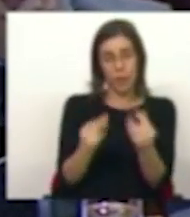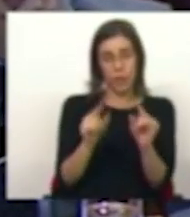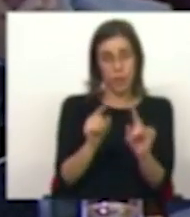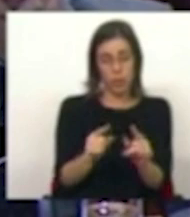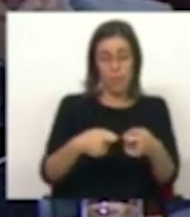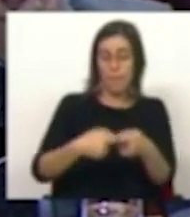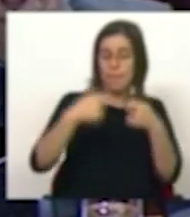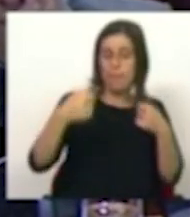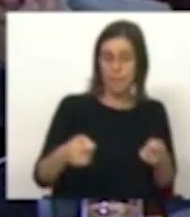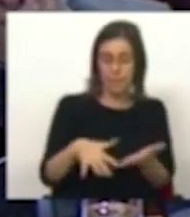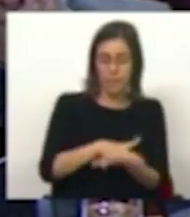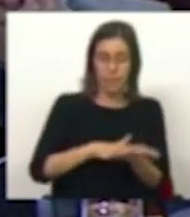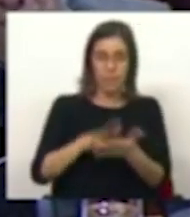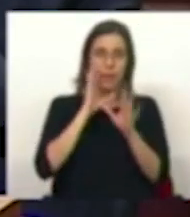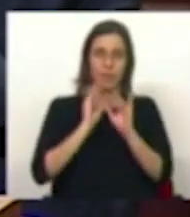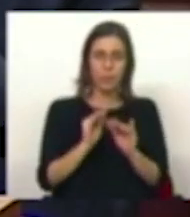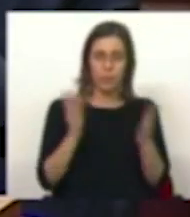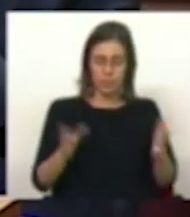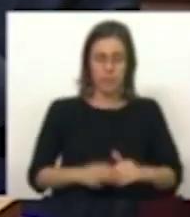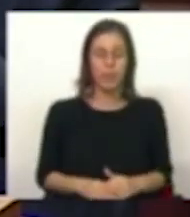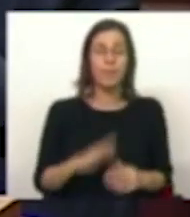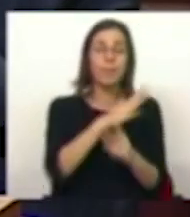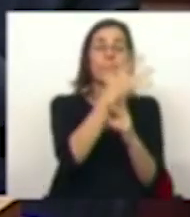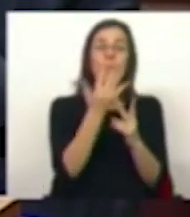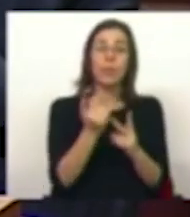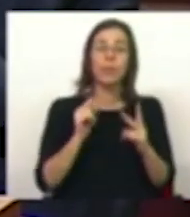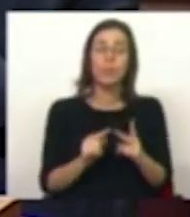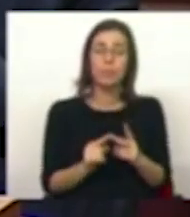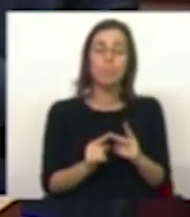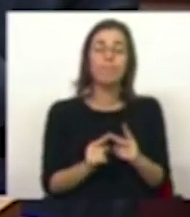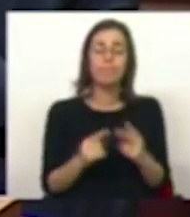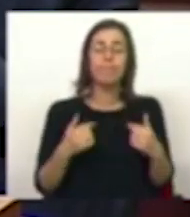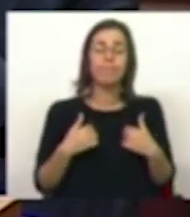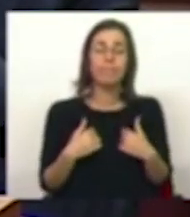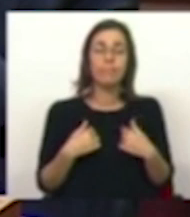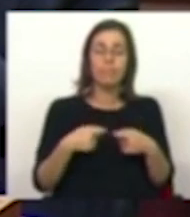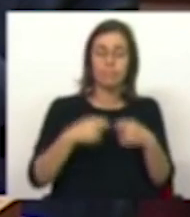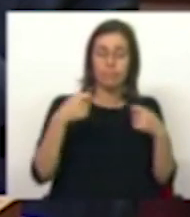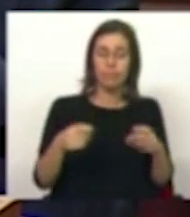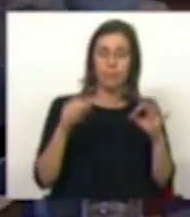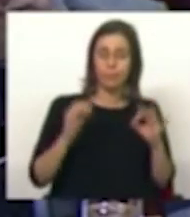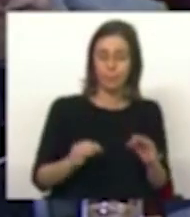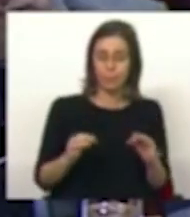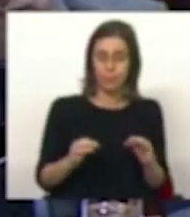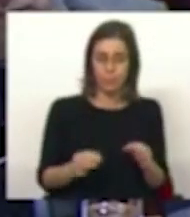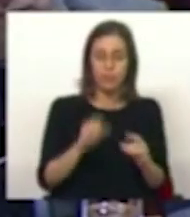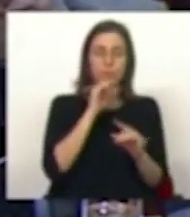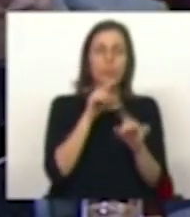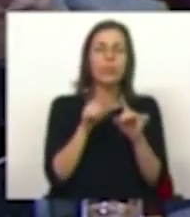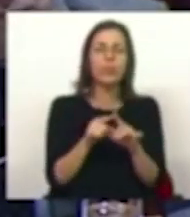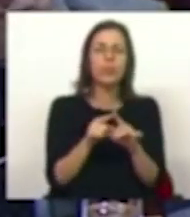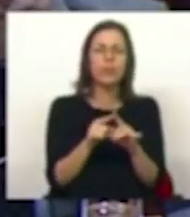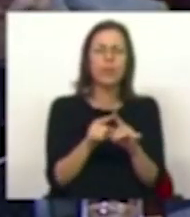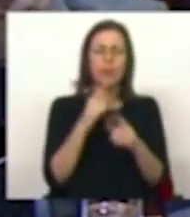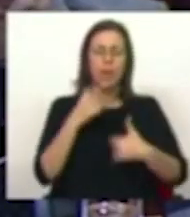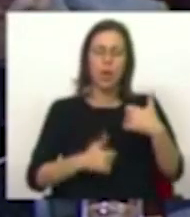a alargar a base da formação. Em segundo lugar, nós temos que alargar efetivamente a possibilidade de